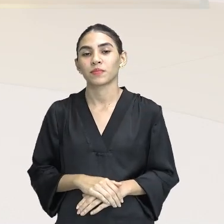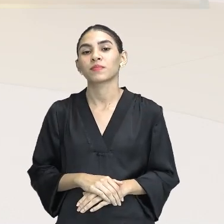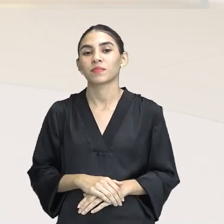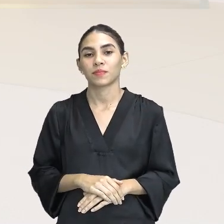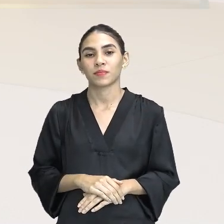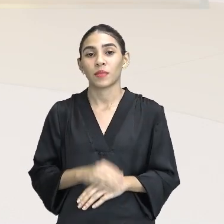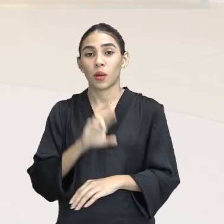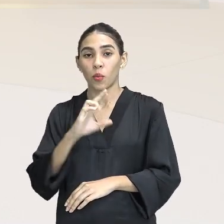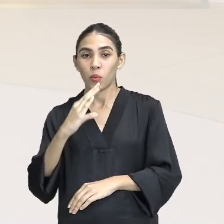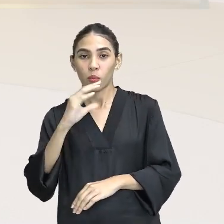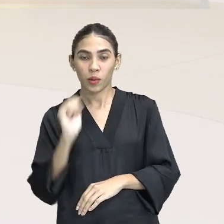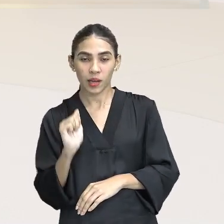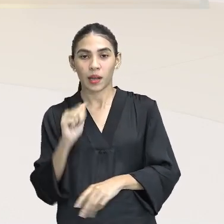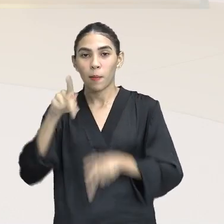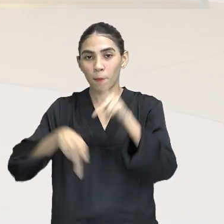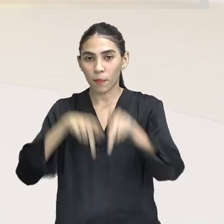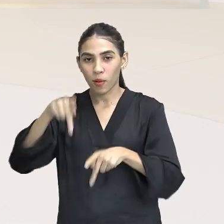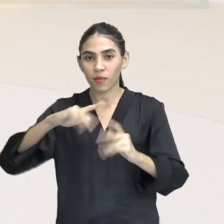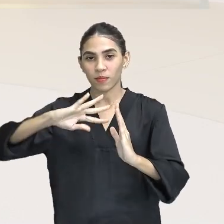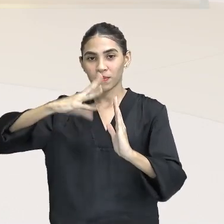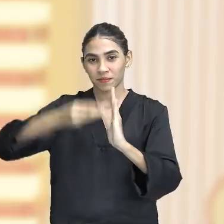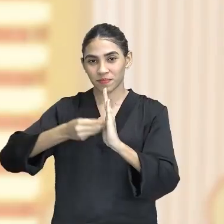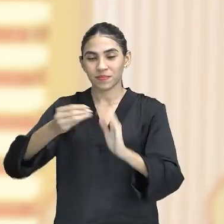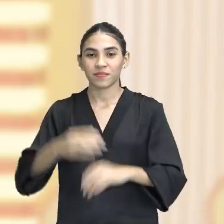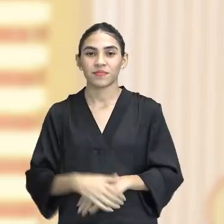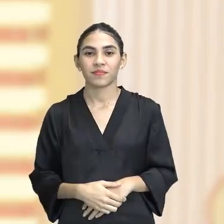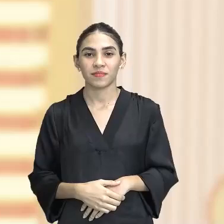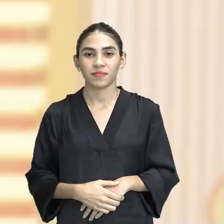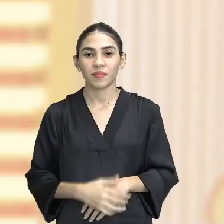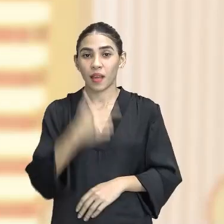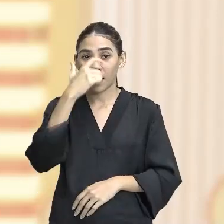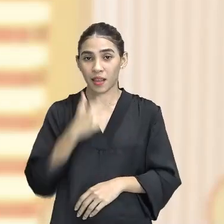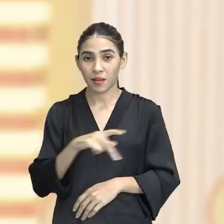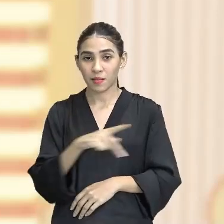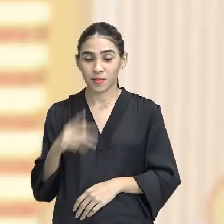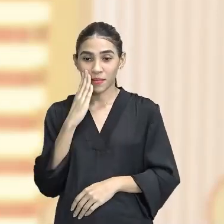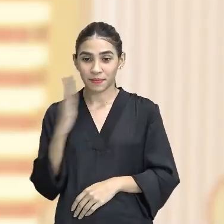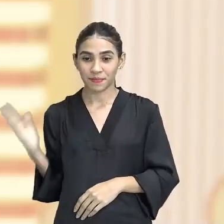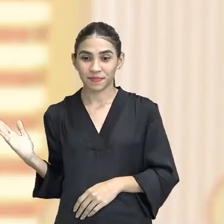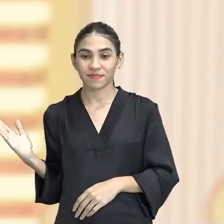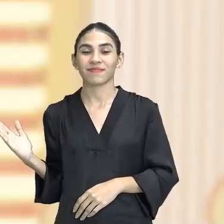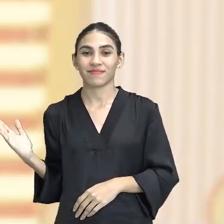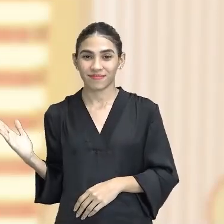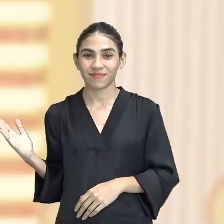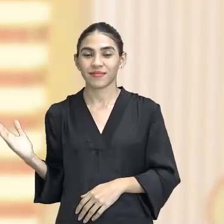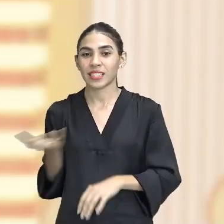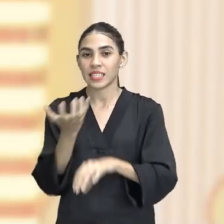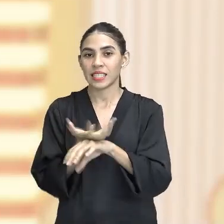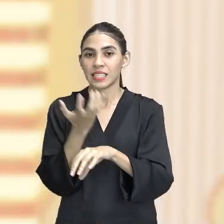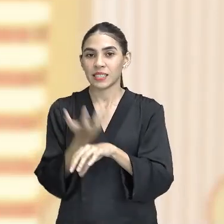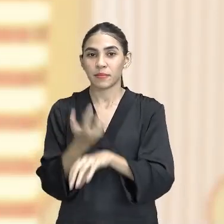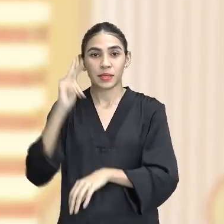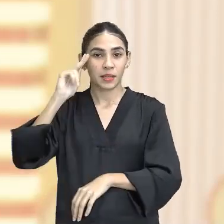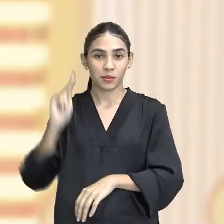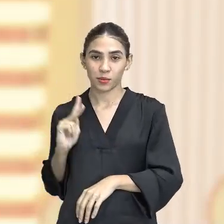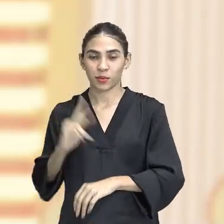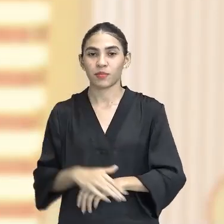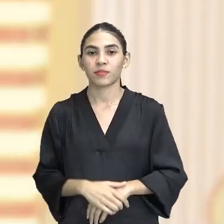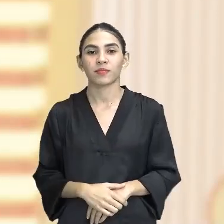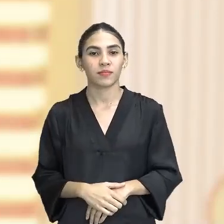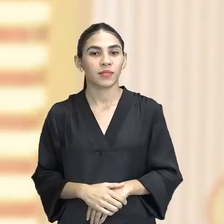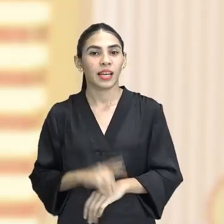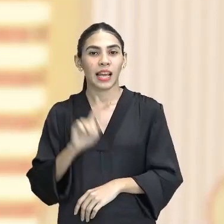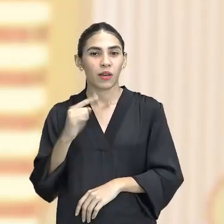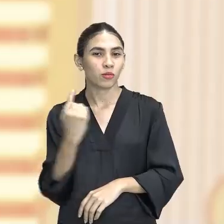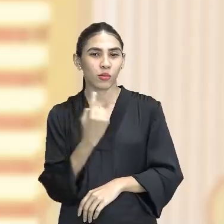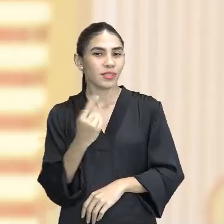de aprofundamento Povos Amazônidas. Eu sou a professora Shirley Botelho, do componente de História, e